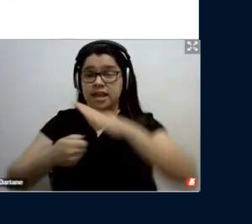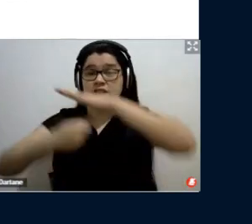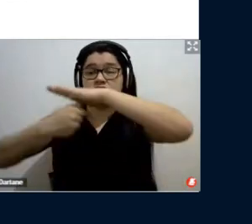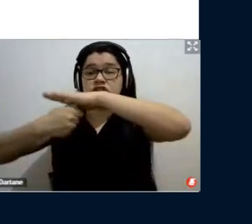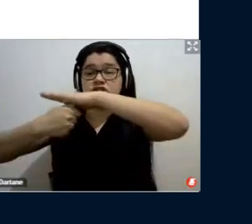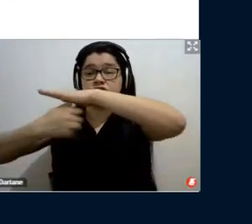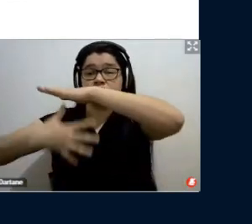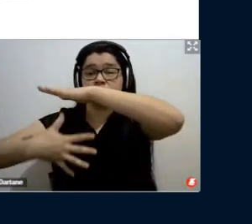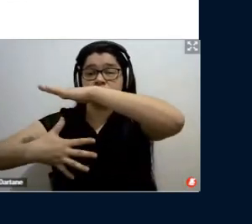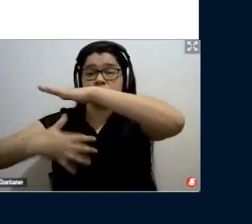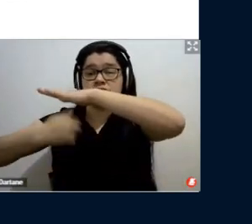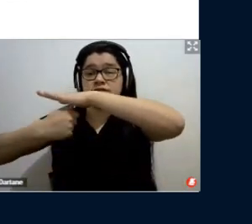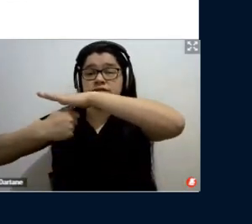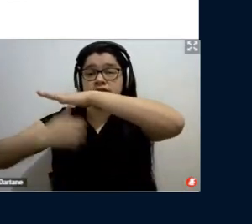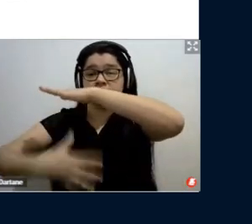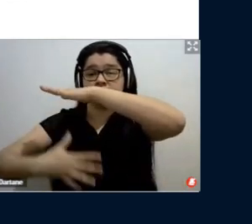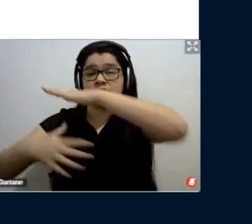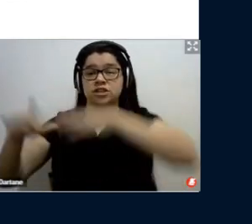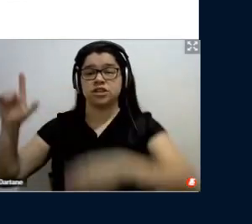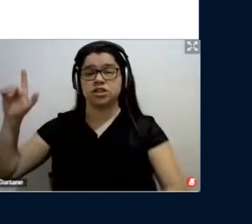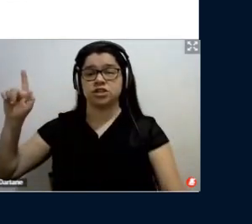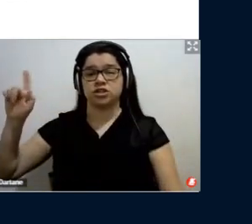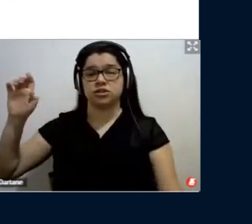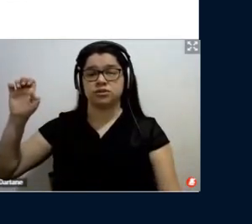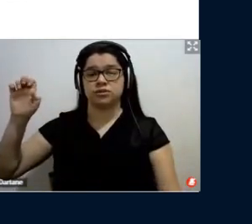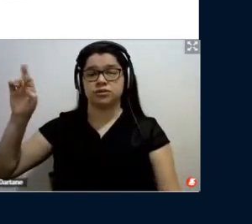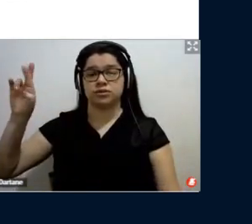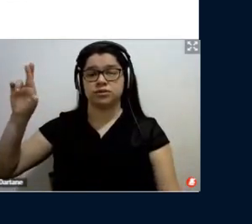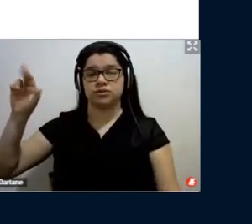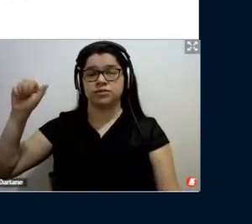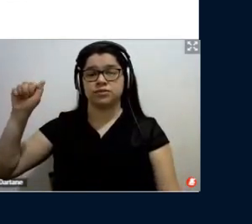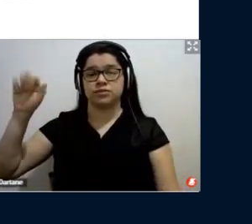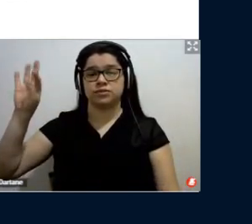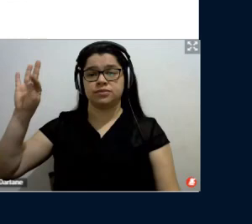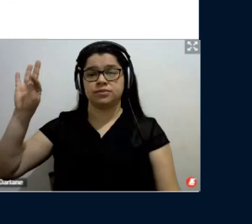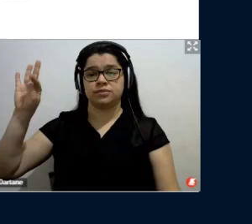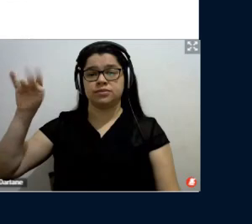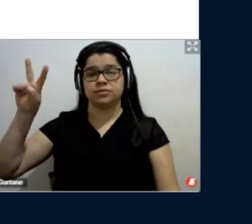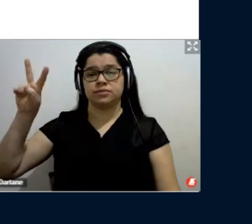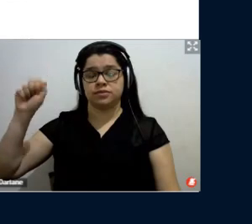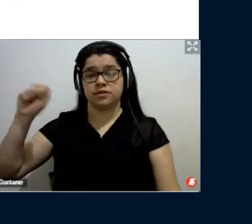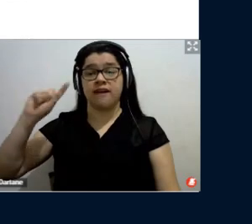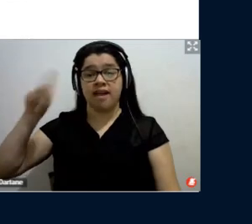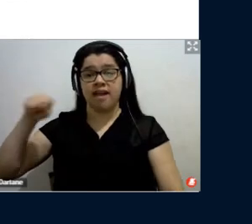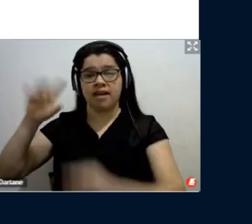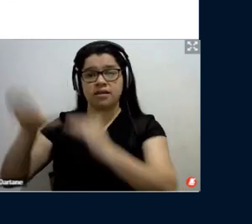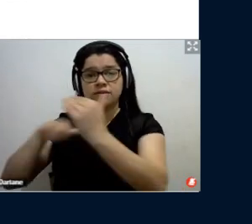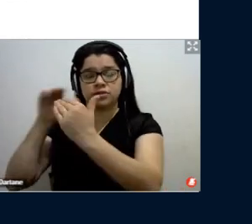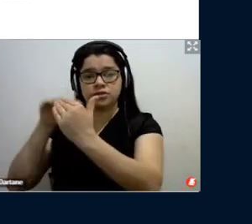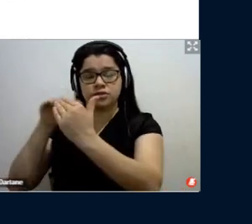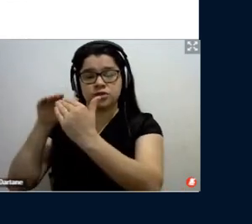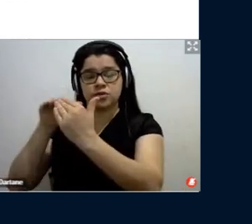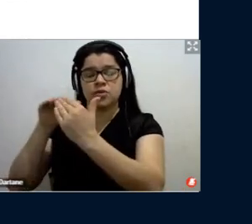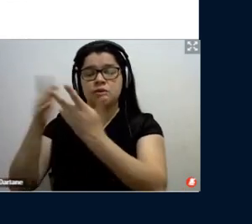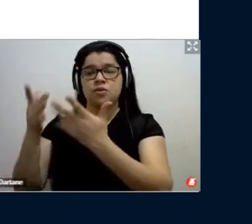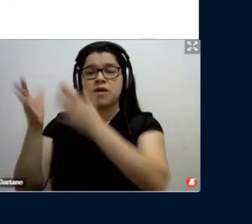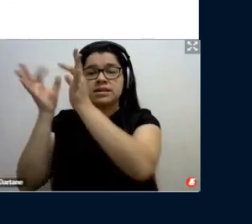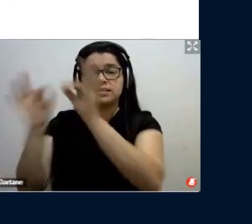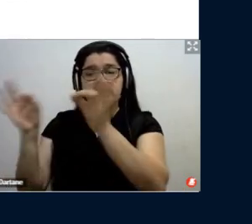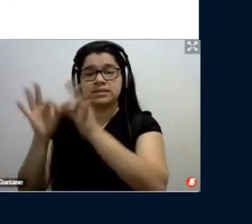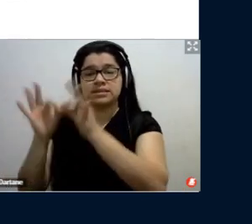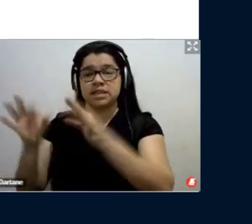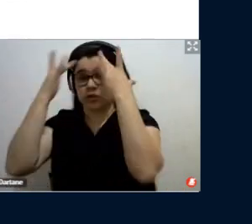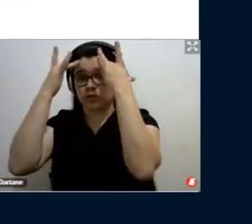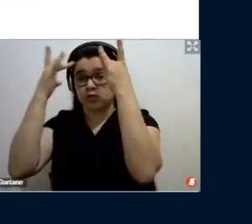Tá? É uma análise feita com base na sintaxe formal. Tá? Vocês